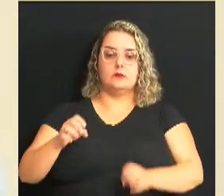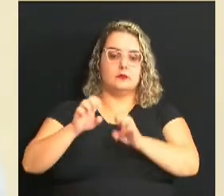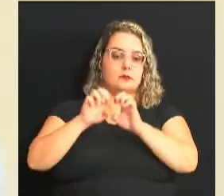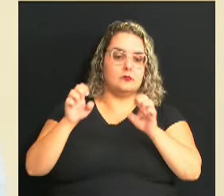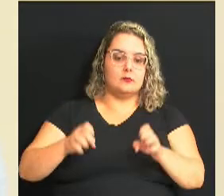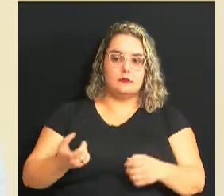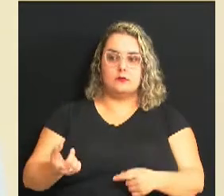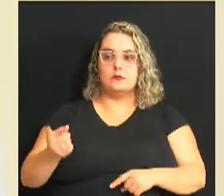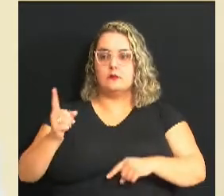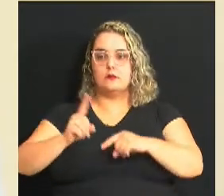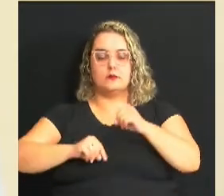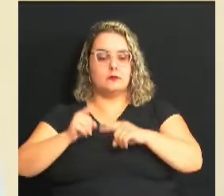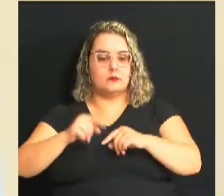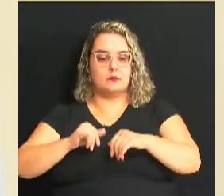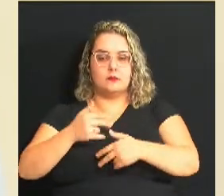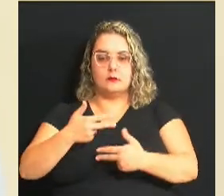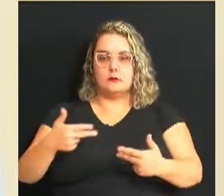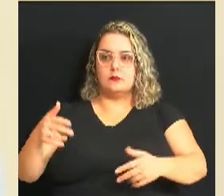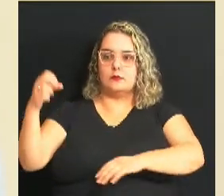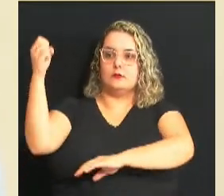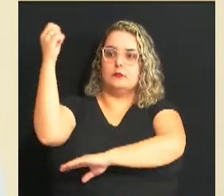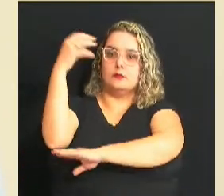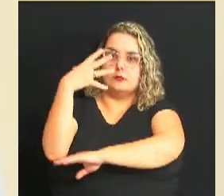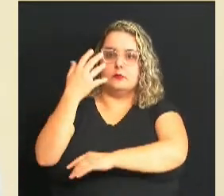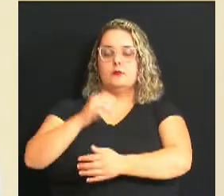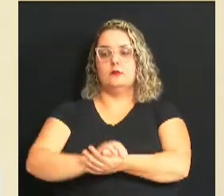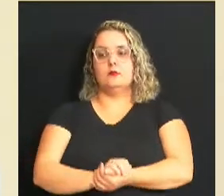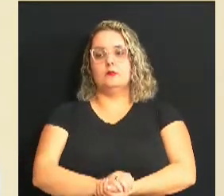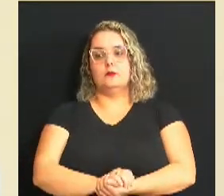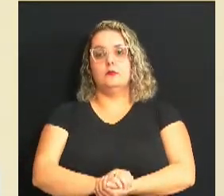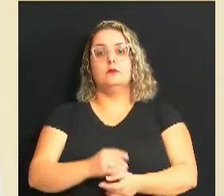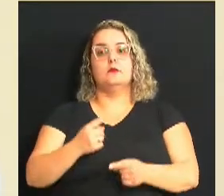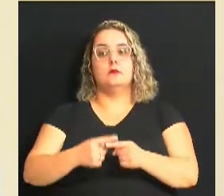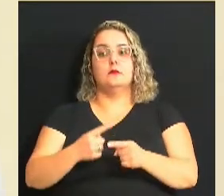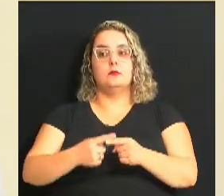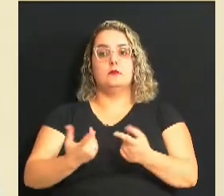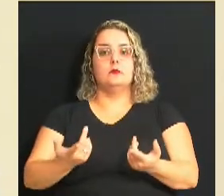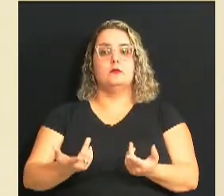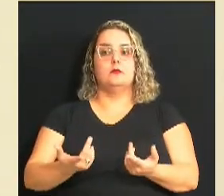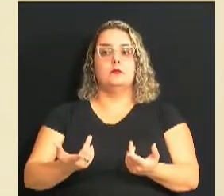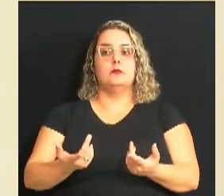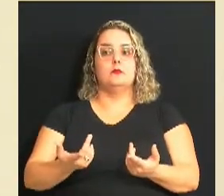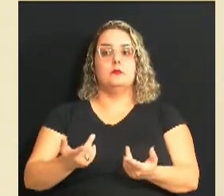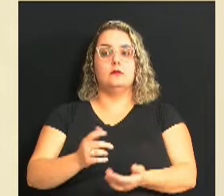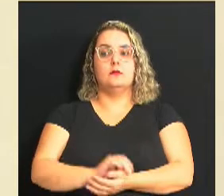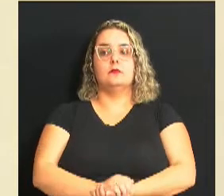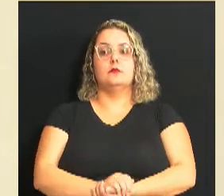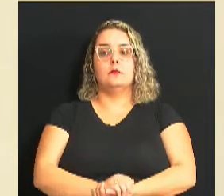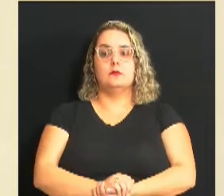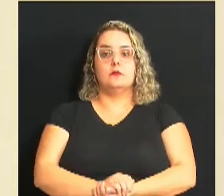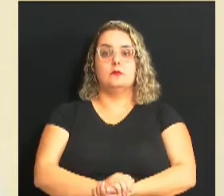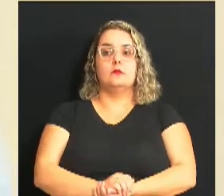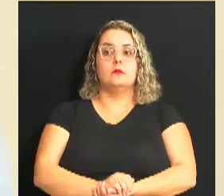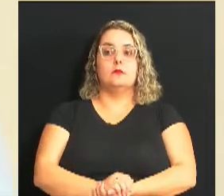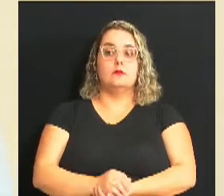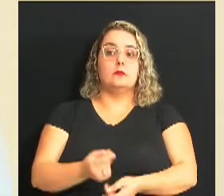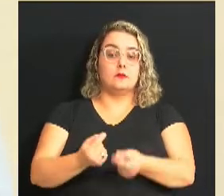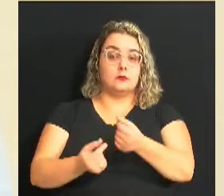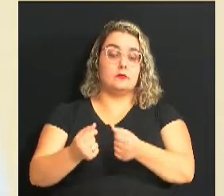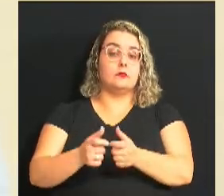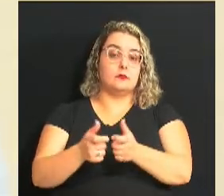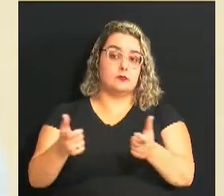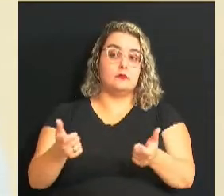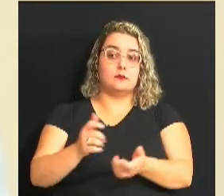de iluminação, de sonorização, porque são equipamentos que demandam um recurso muito grande e a gente sabe